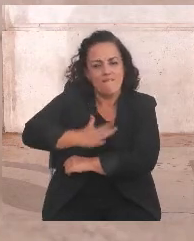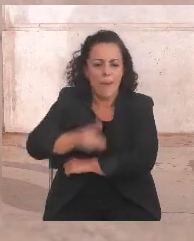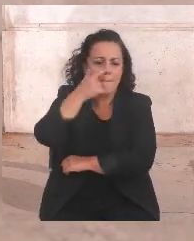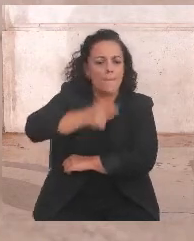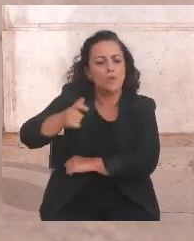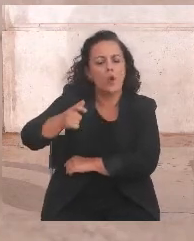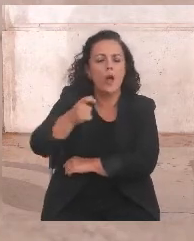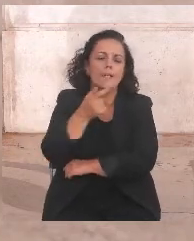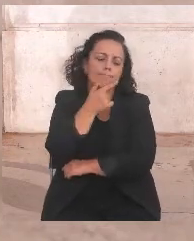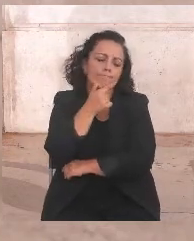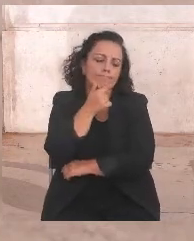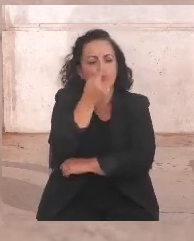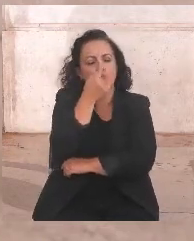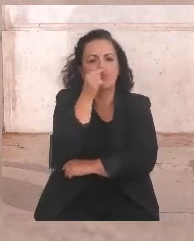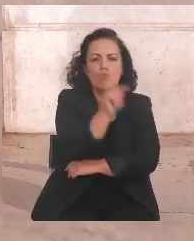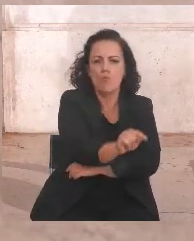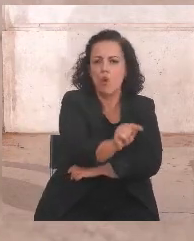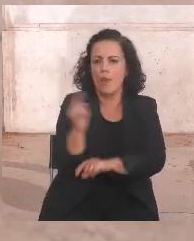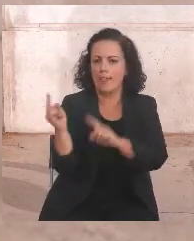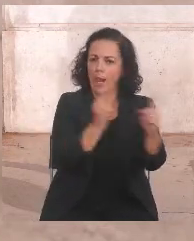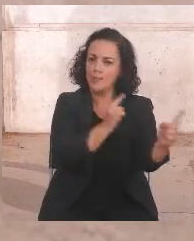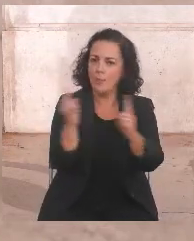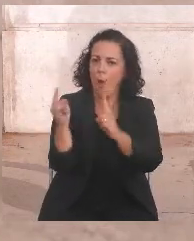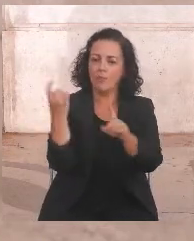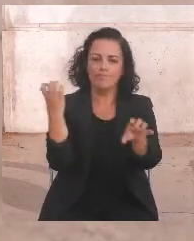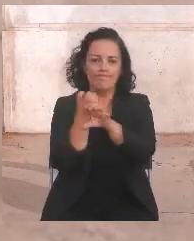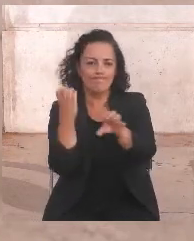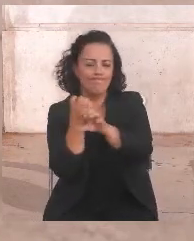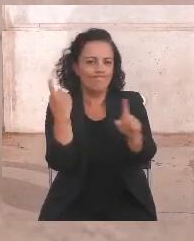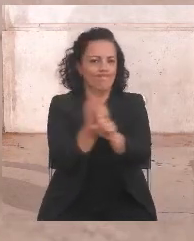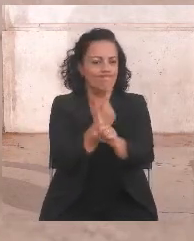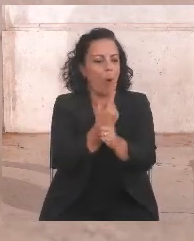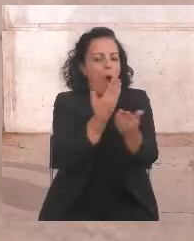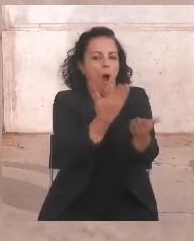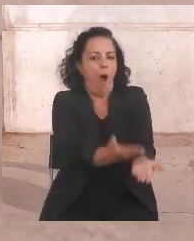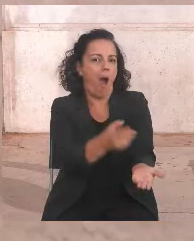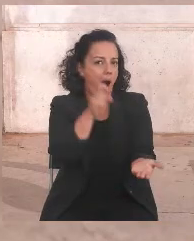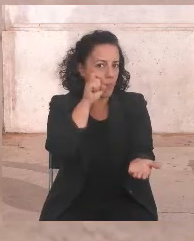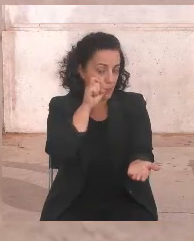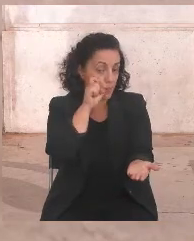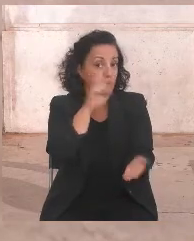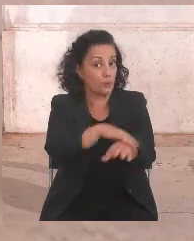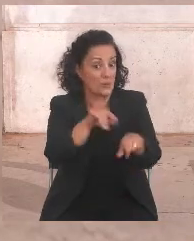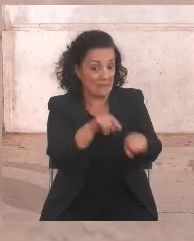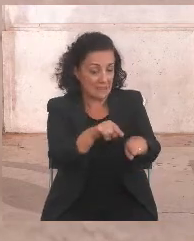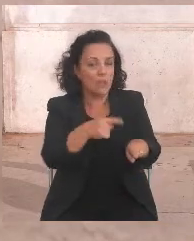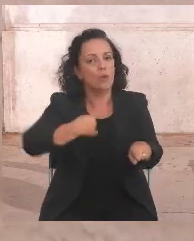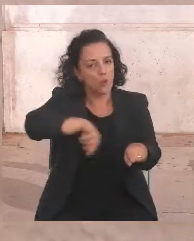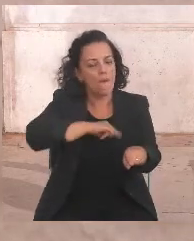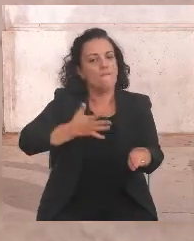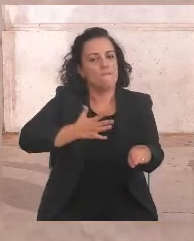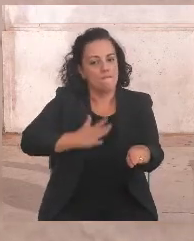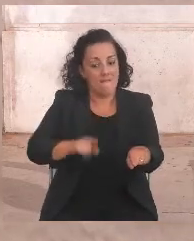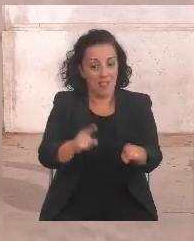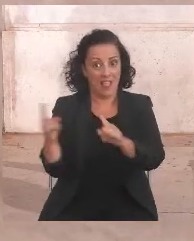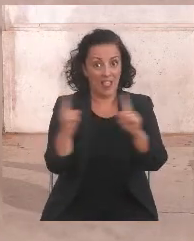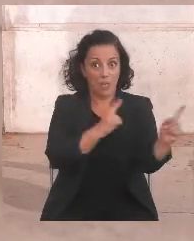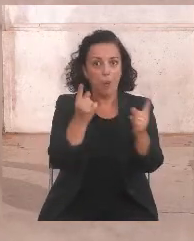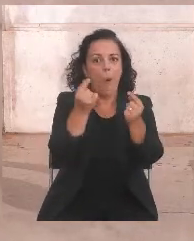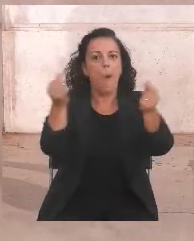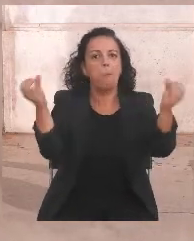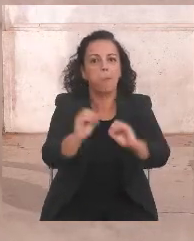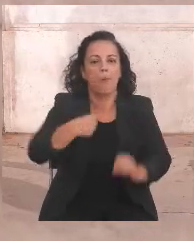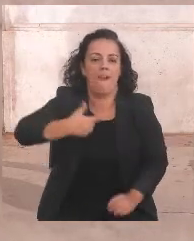optem pelos transportes coletivos e sustentáveis. E é por isso que queremos tornar os transportes